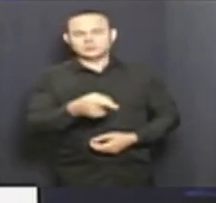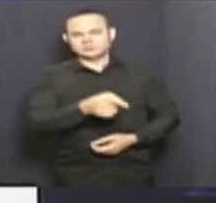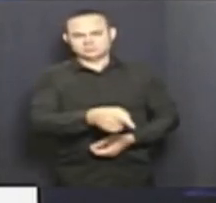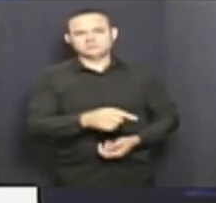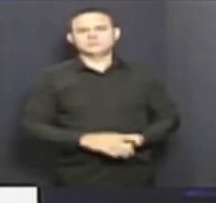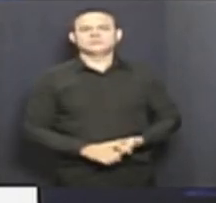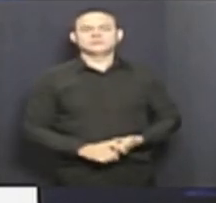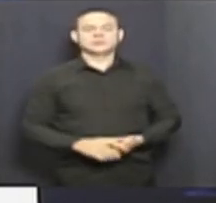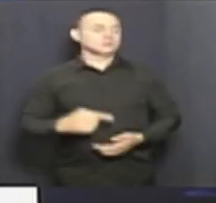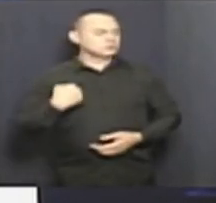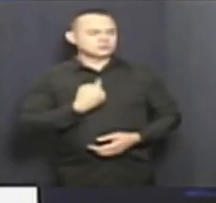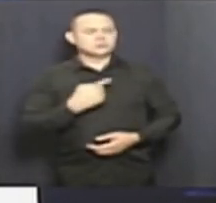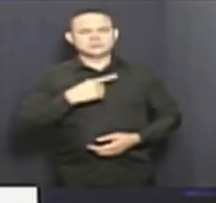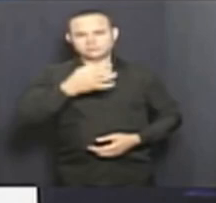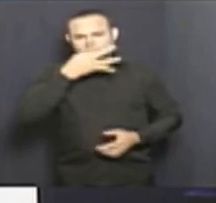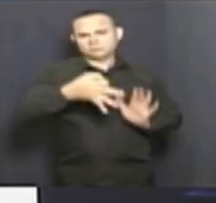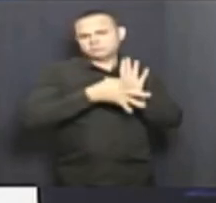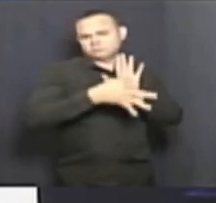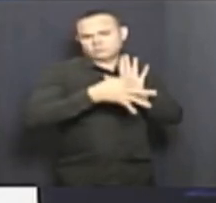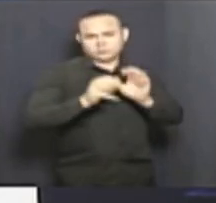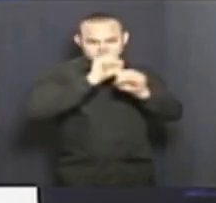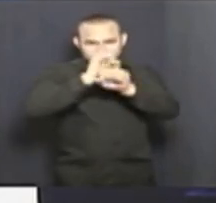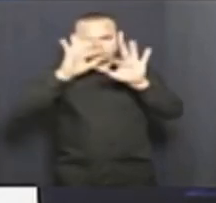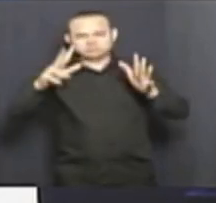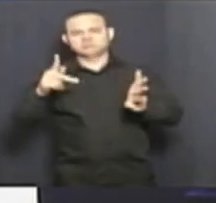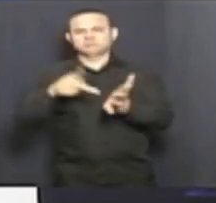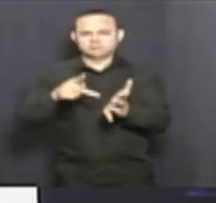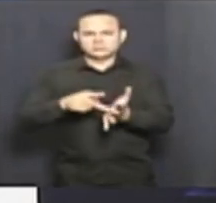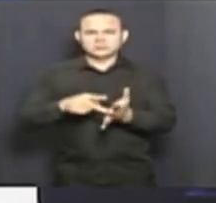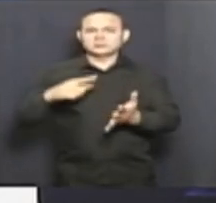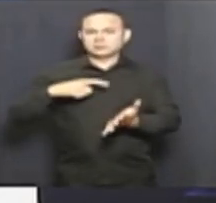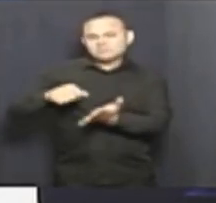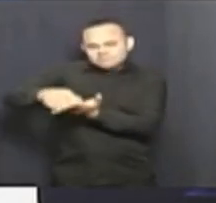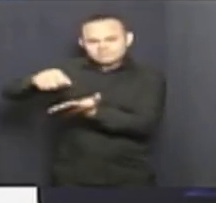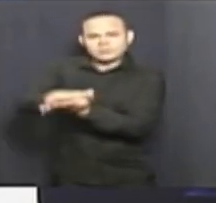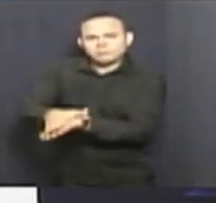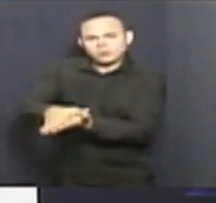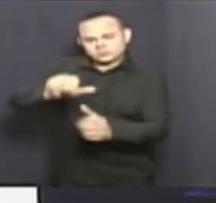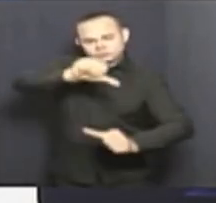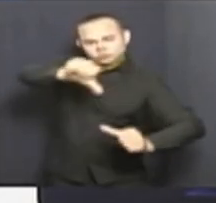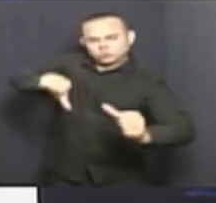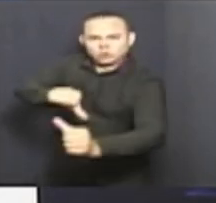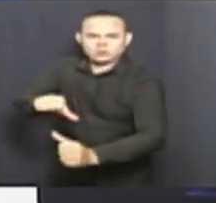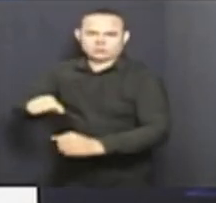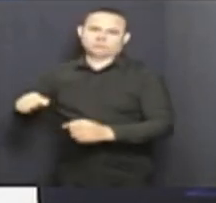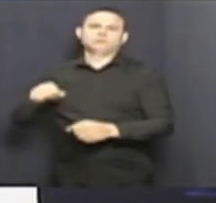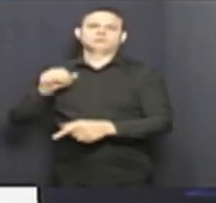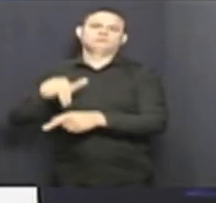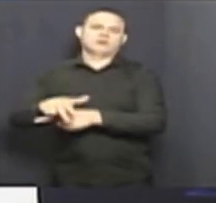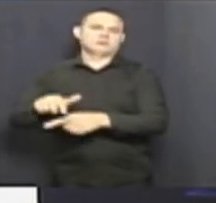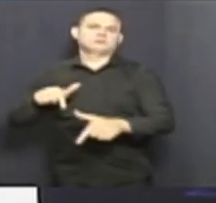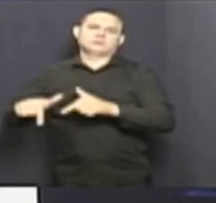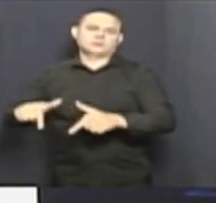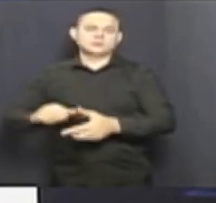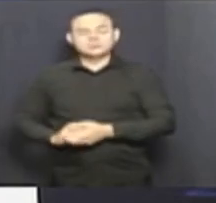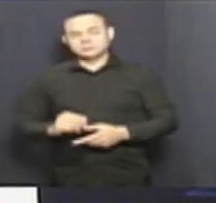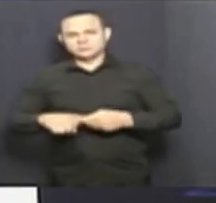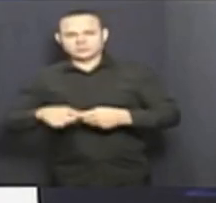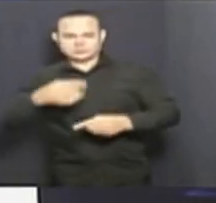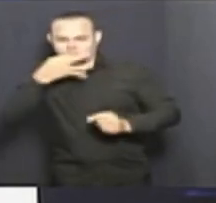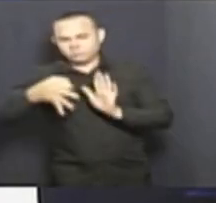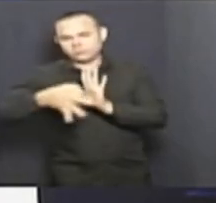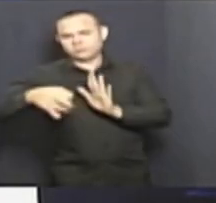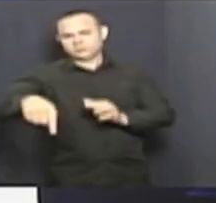uma proposta clara de trocar impostos por emprego e essa proposta significa que na medida em que o estado